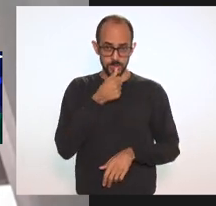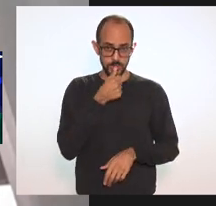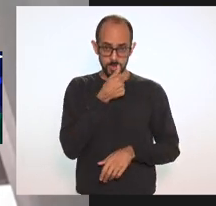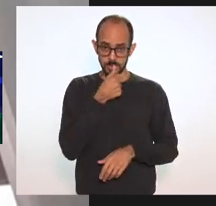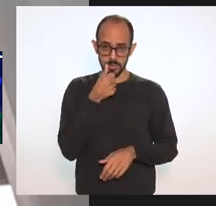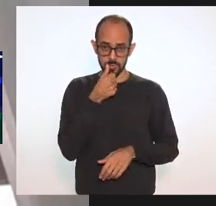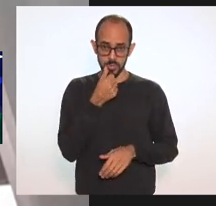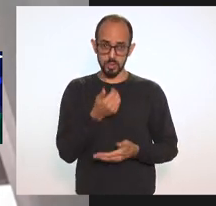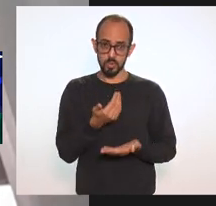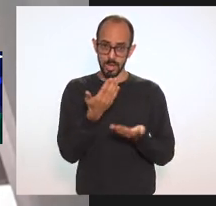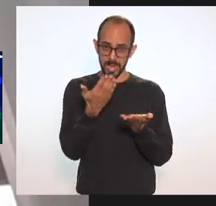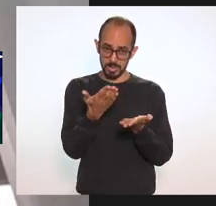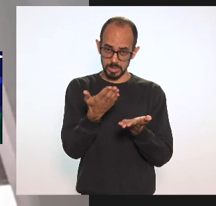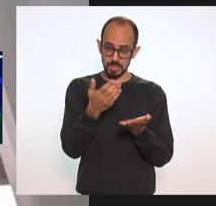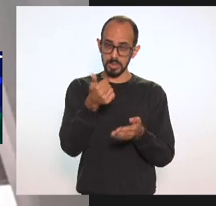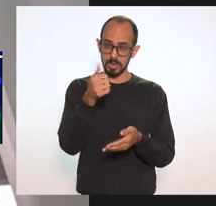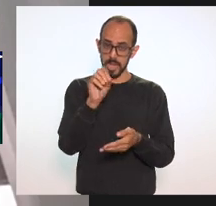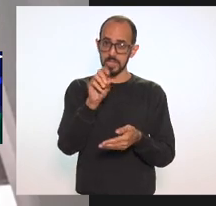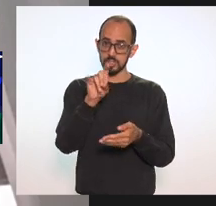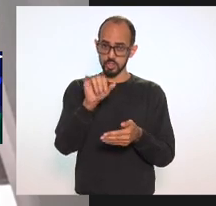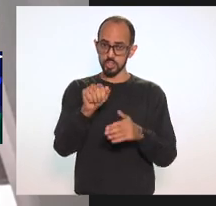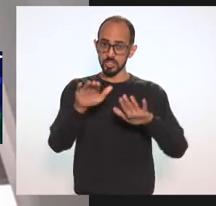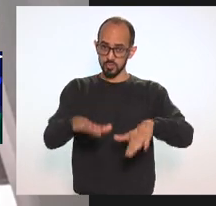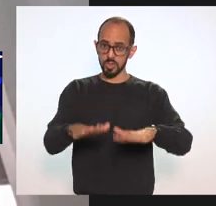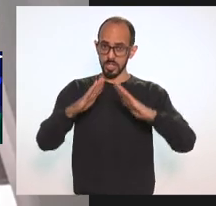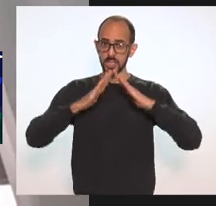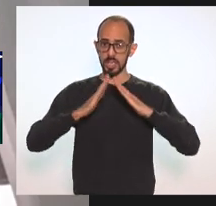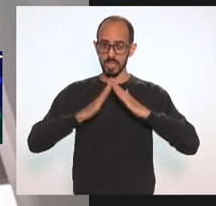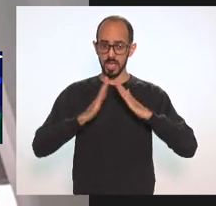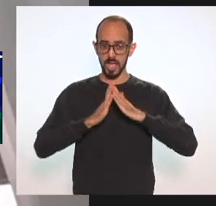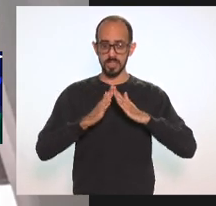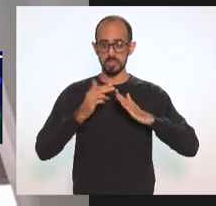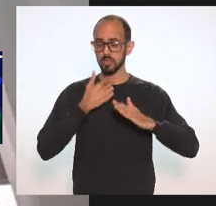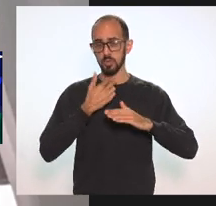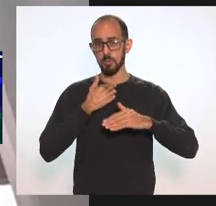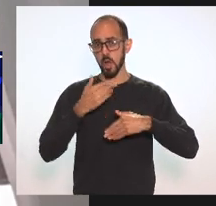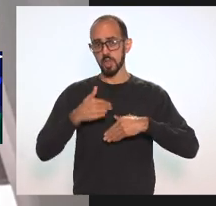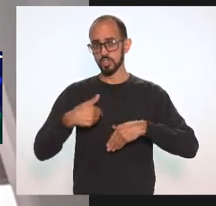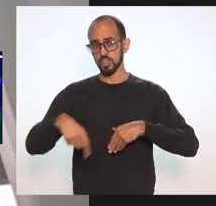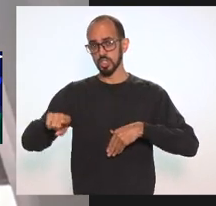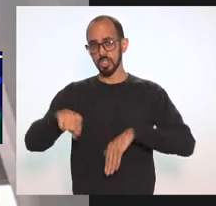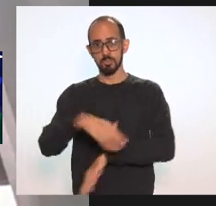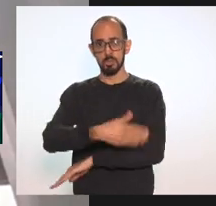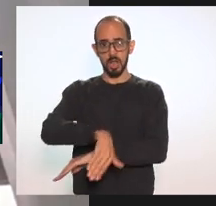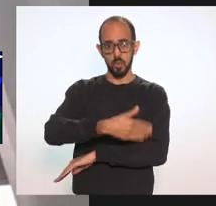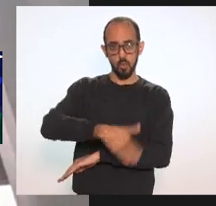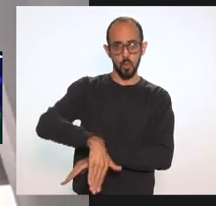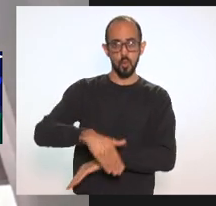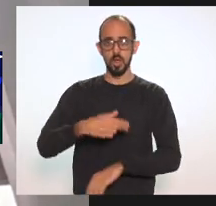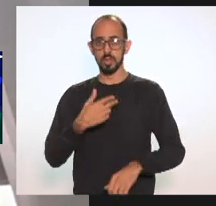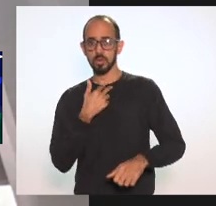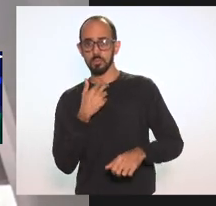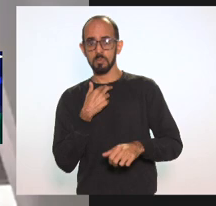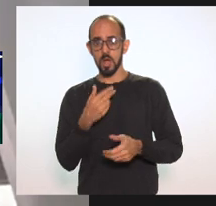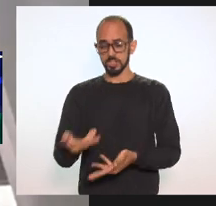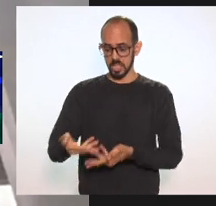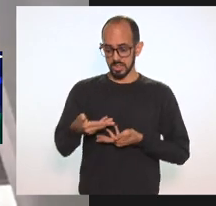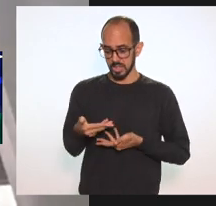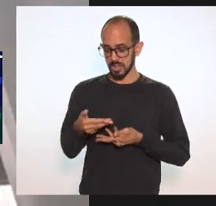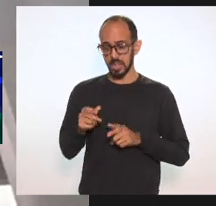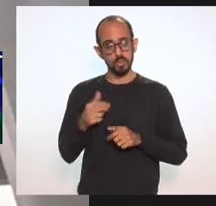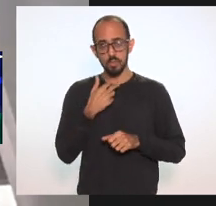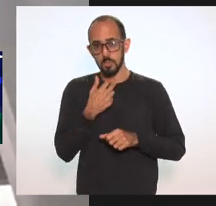está aqui são esses 10 dias em casa então esses 10 dias sem abrir as portas sem vender sem atender